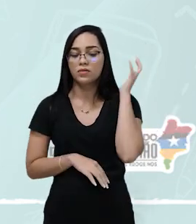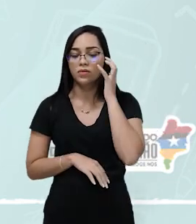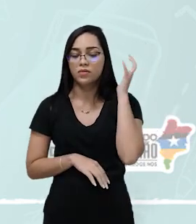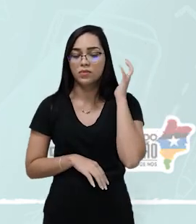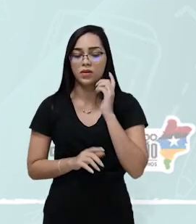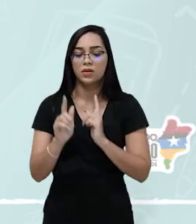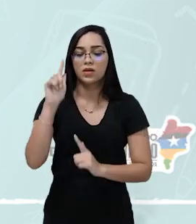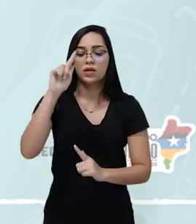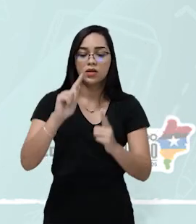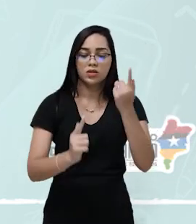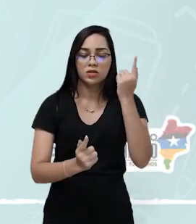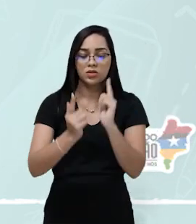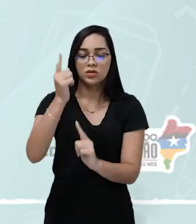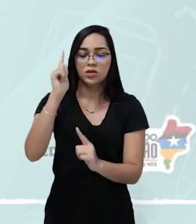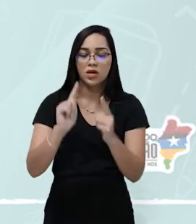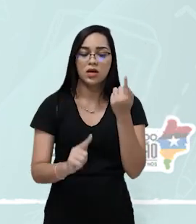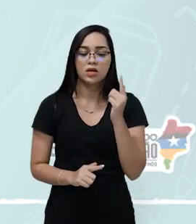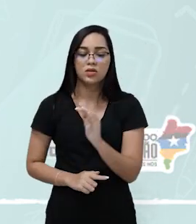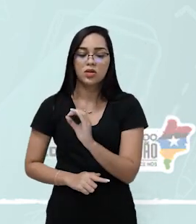pausas, mímica,